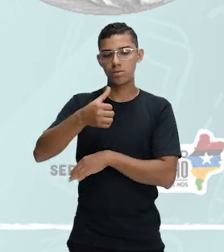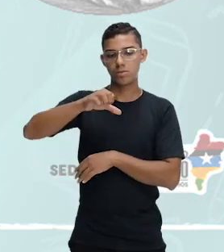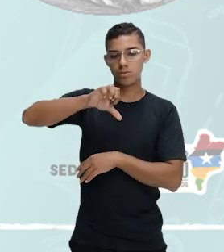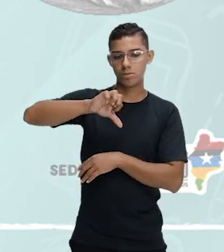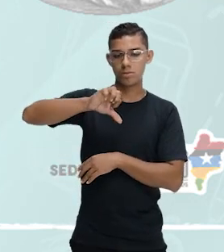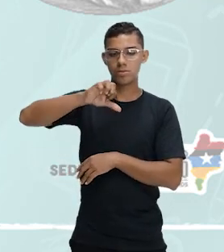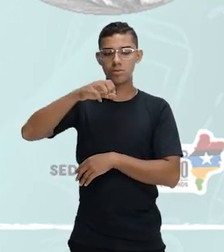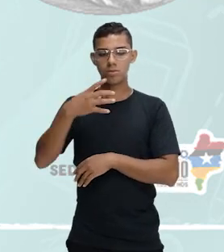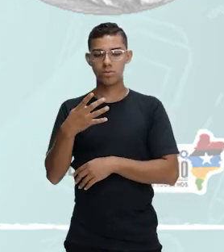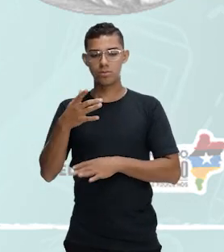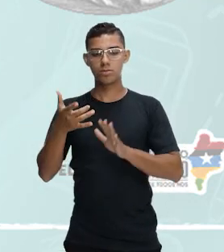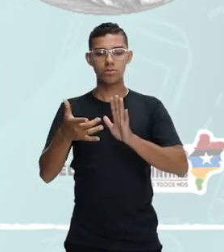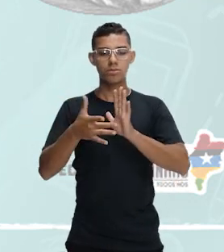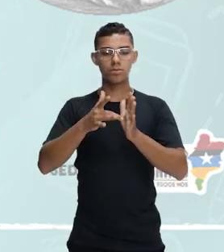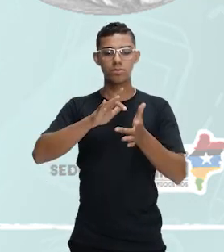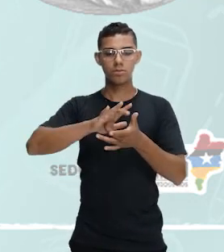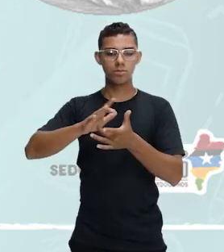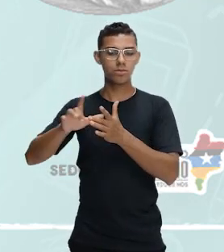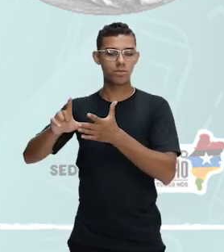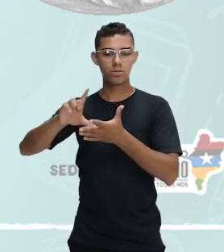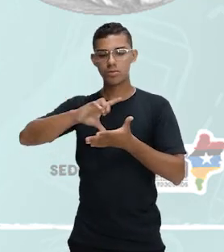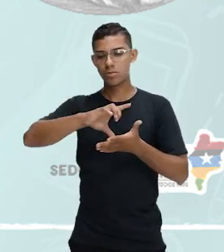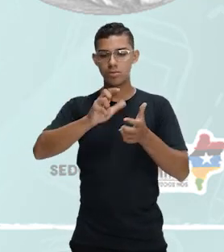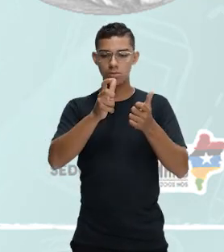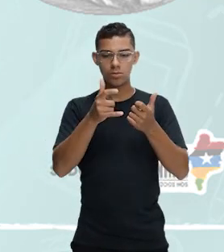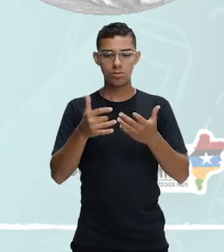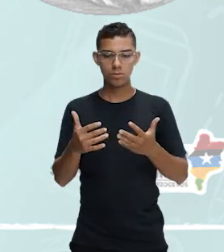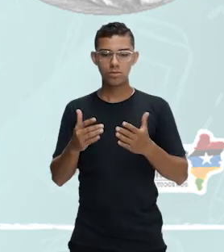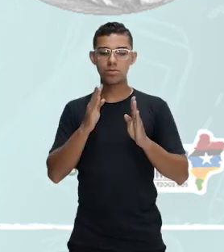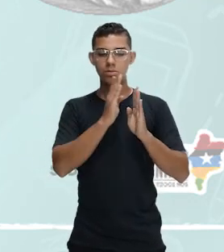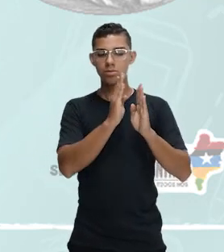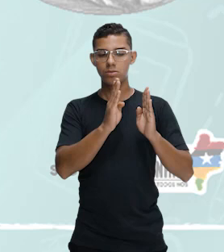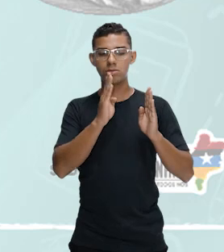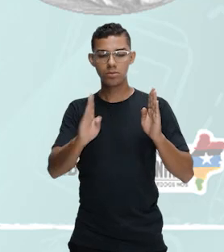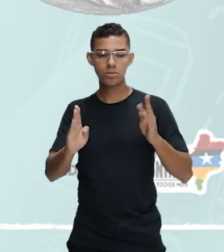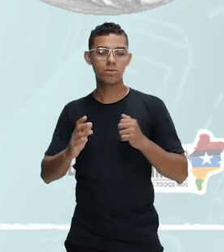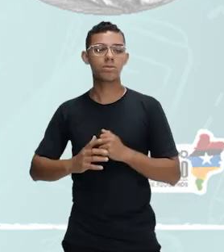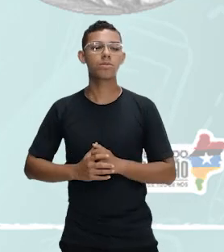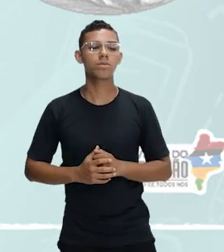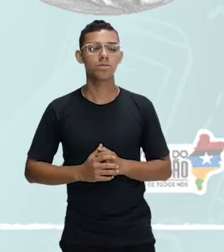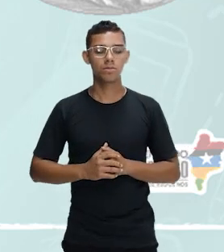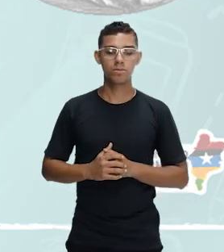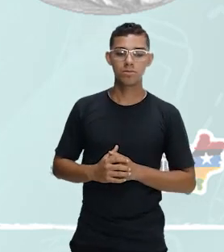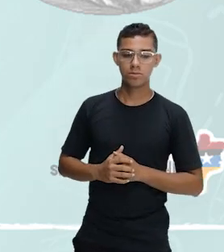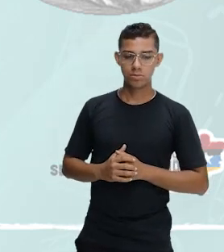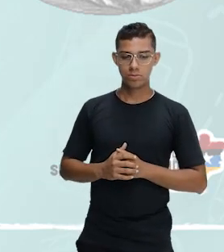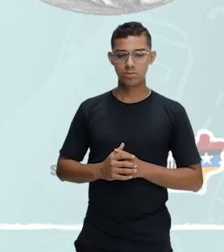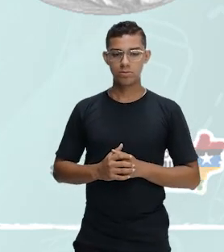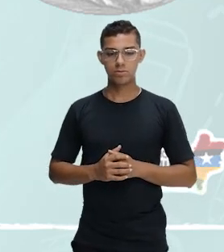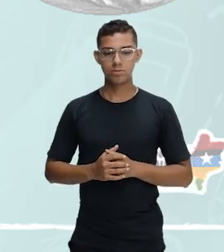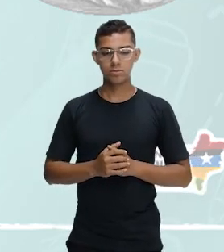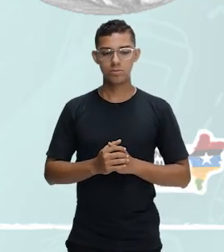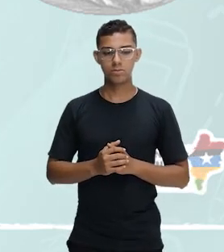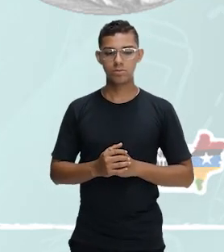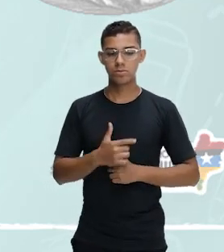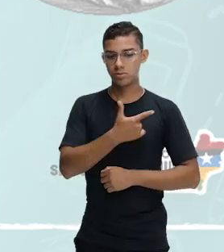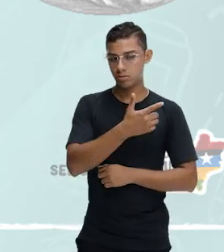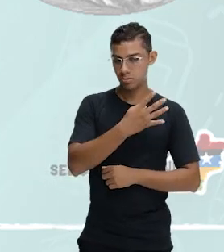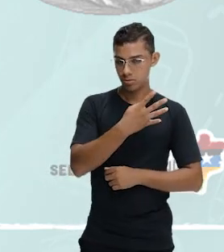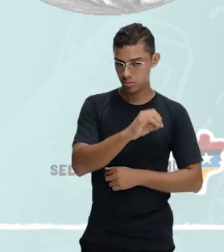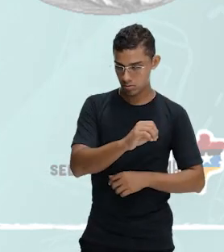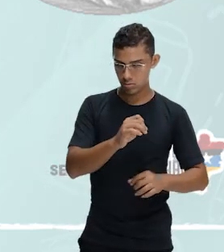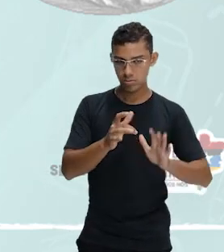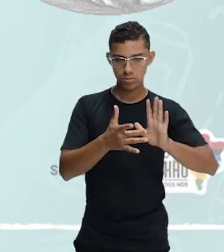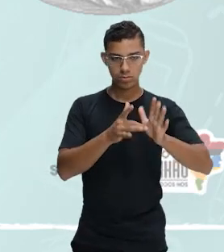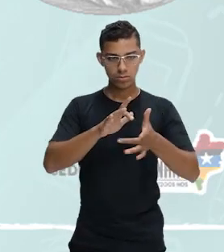diretor da Biblioteca de Alexandria, né? Isso em 240 a.C., a 194 a.C., que foi quando ele